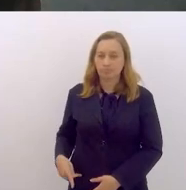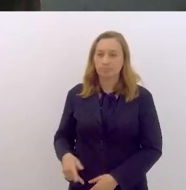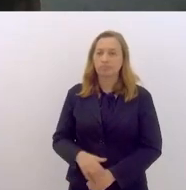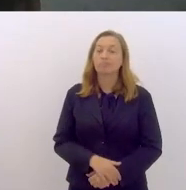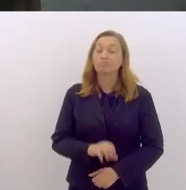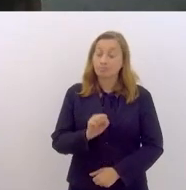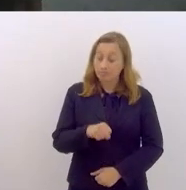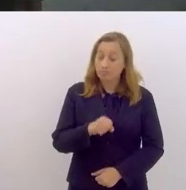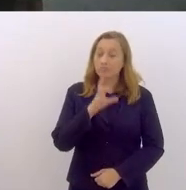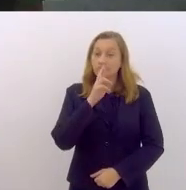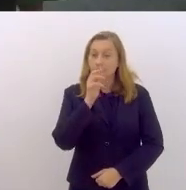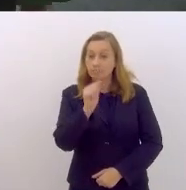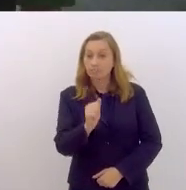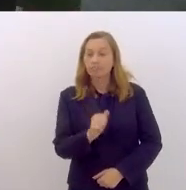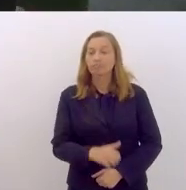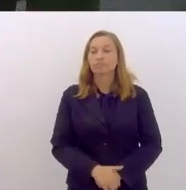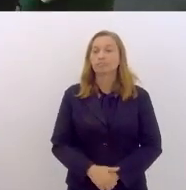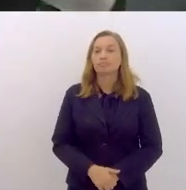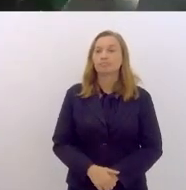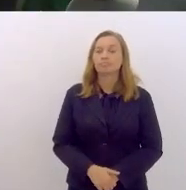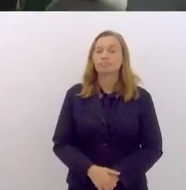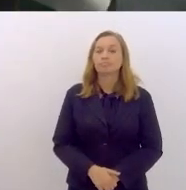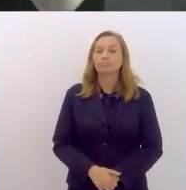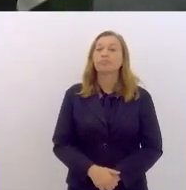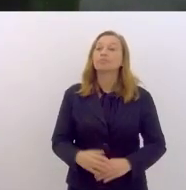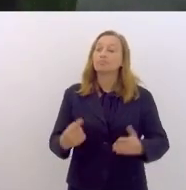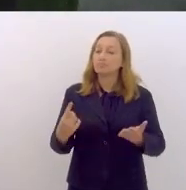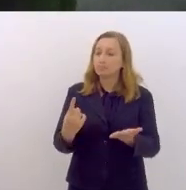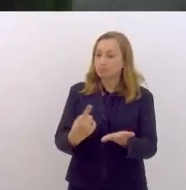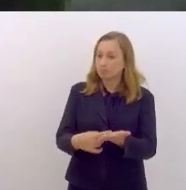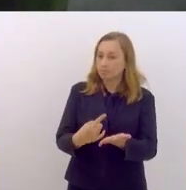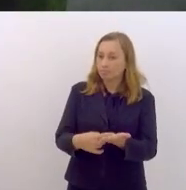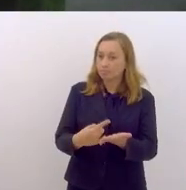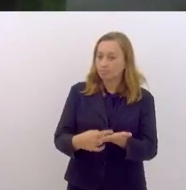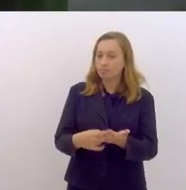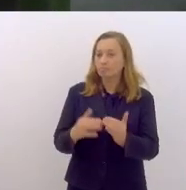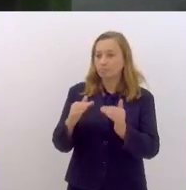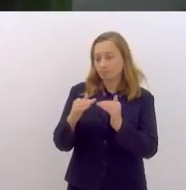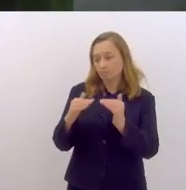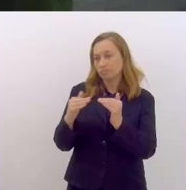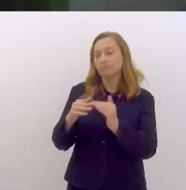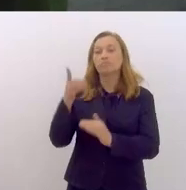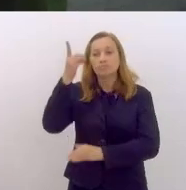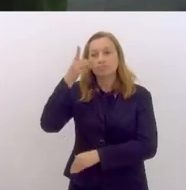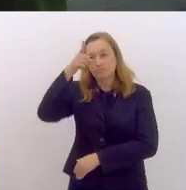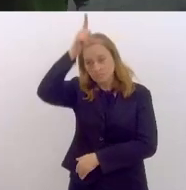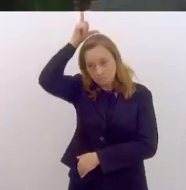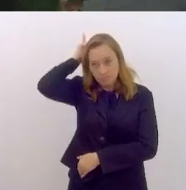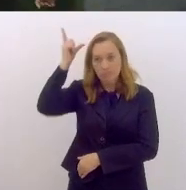Presidente. Sim, Rodrigo. Presidente, de acordo com o que o deputado Luiz Paulo fala,